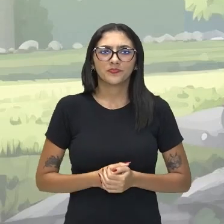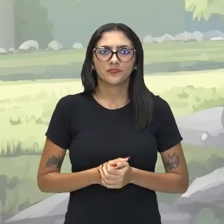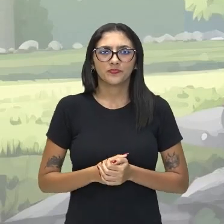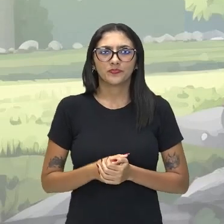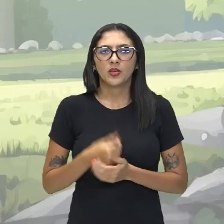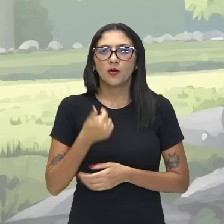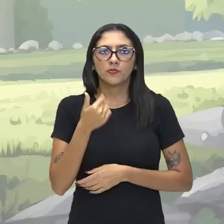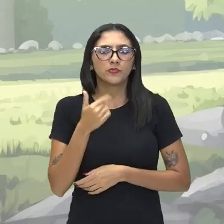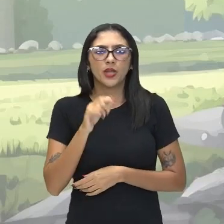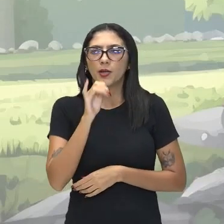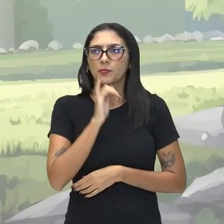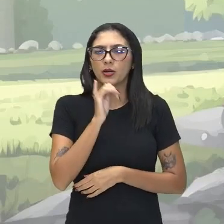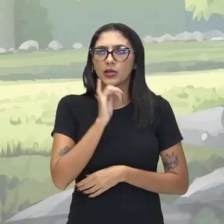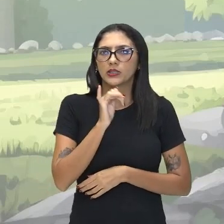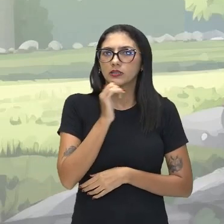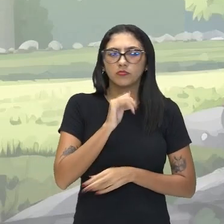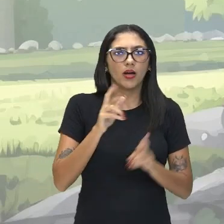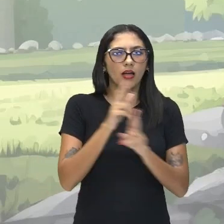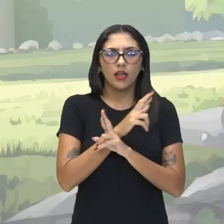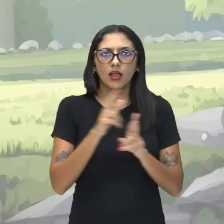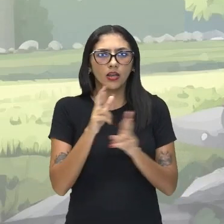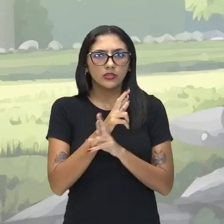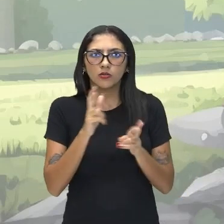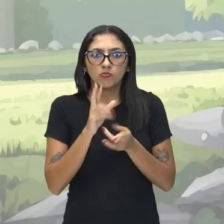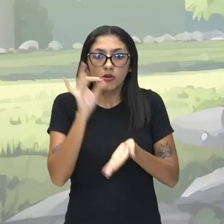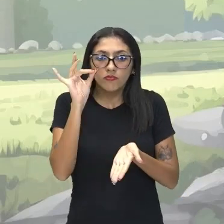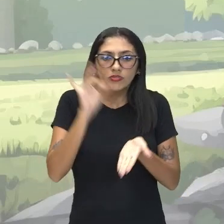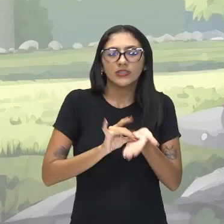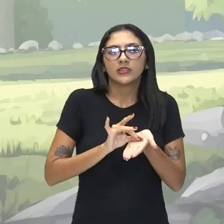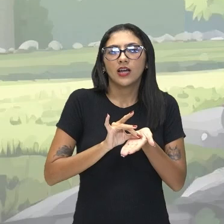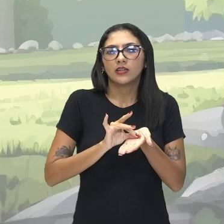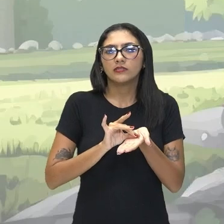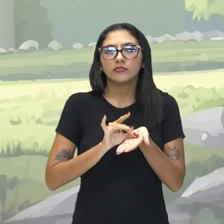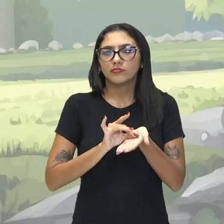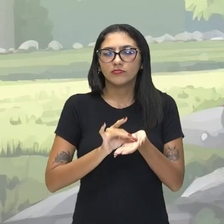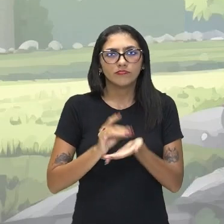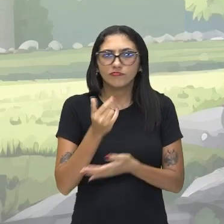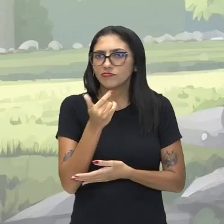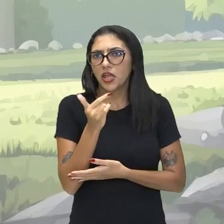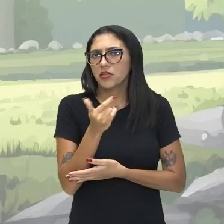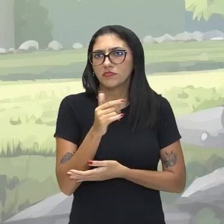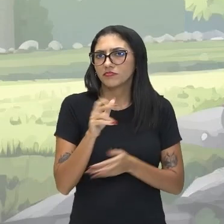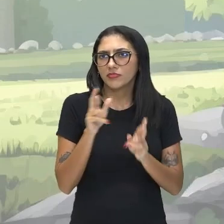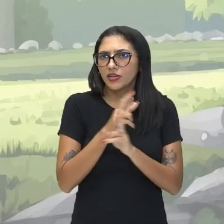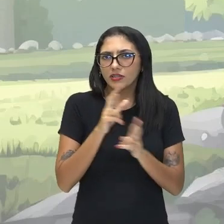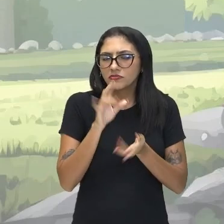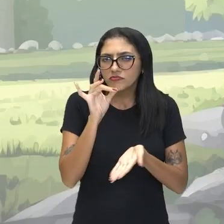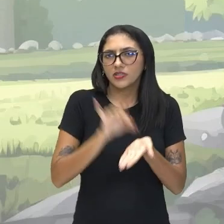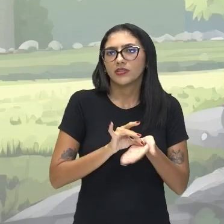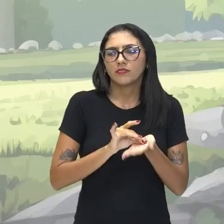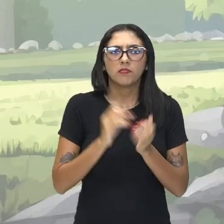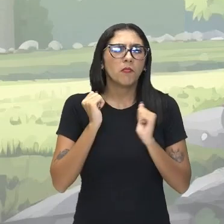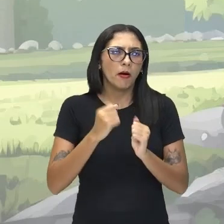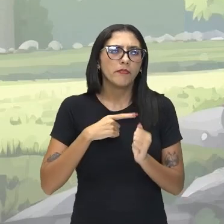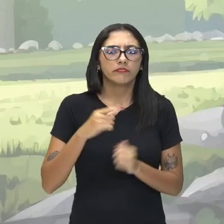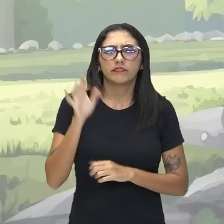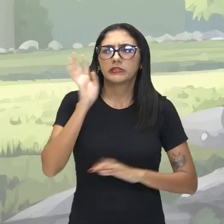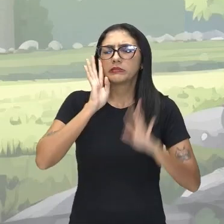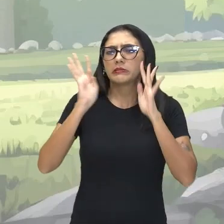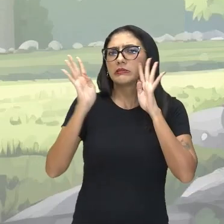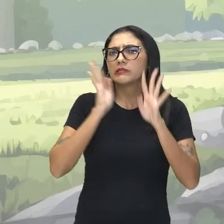compromisso com o evento real. Então, ele não tem compromisso, o conto ele não tem compromisso com a realidade. Você pode fantasiar, você pode usar a